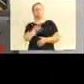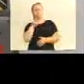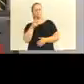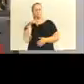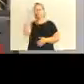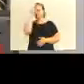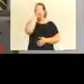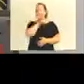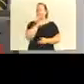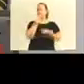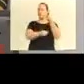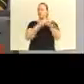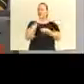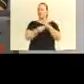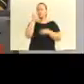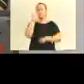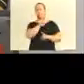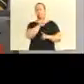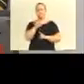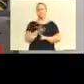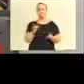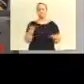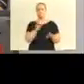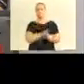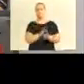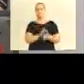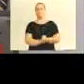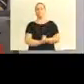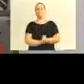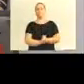vou ler um pouco das notícias de 2015. Ônibus da empresa Glória são apreendidos em